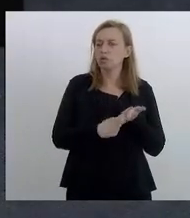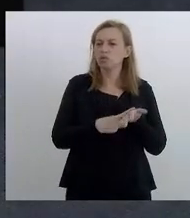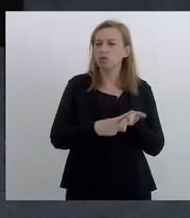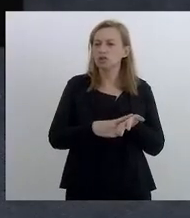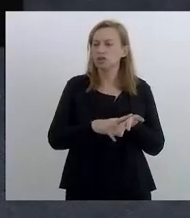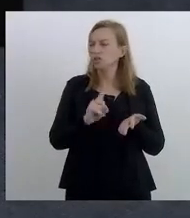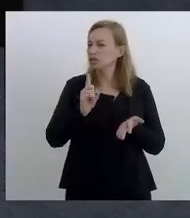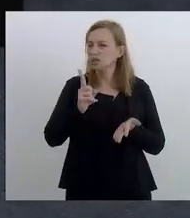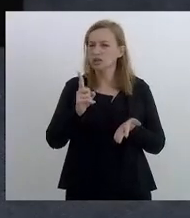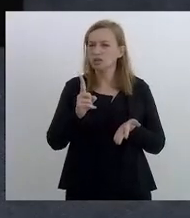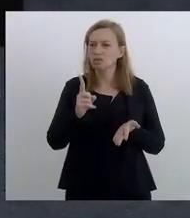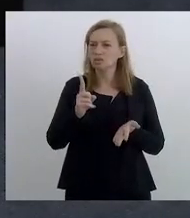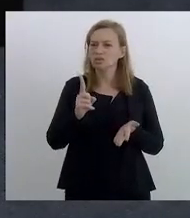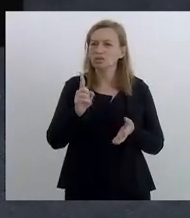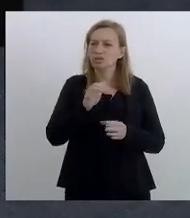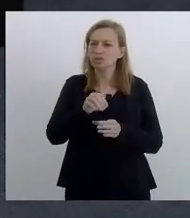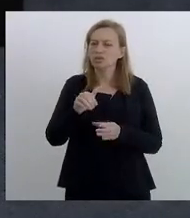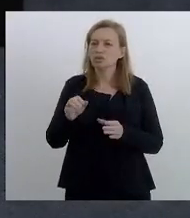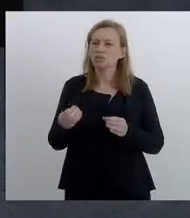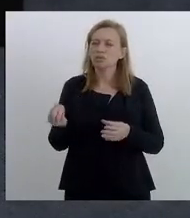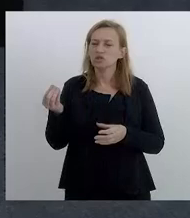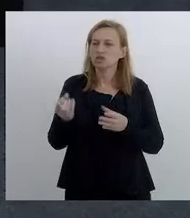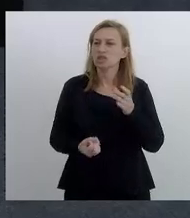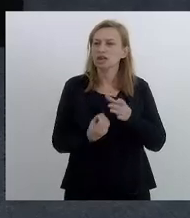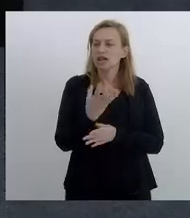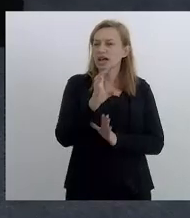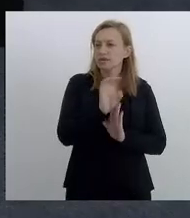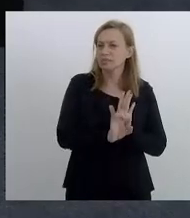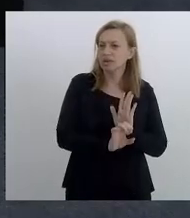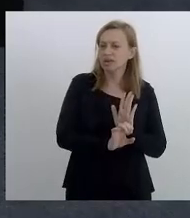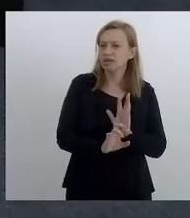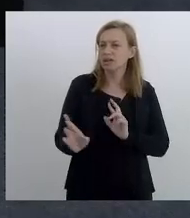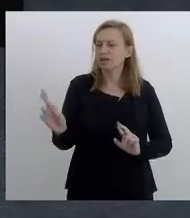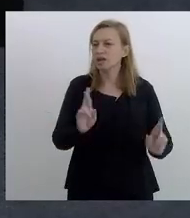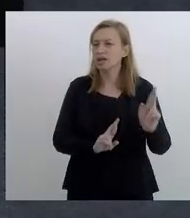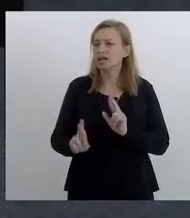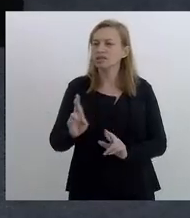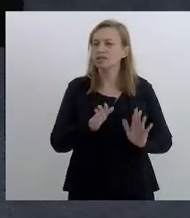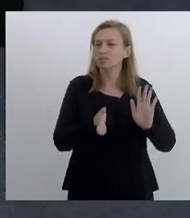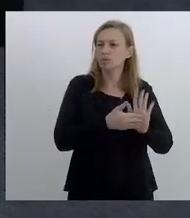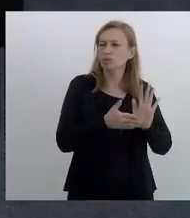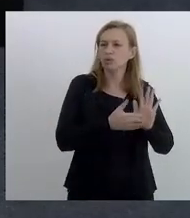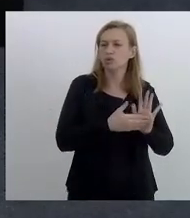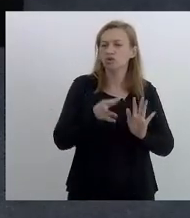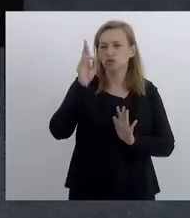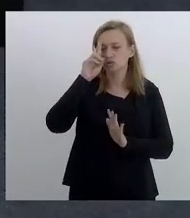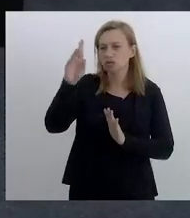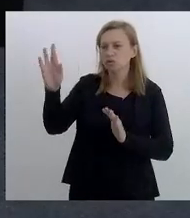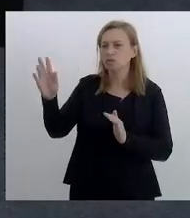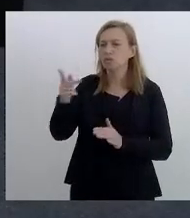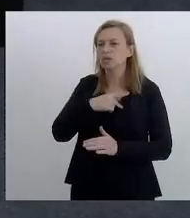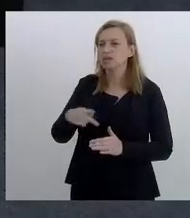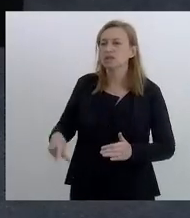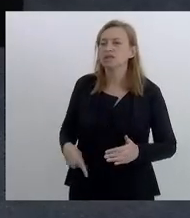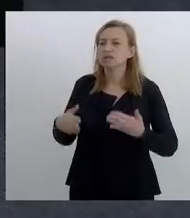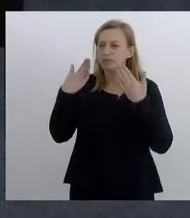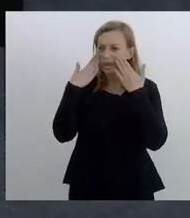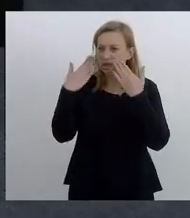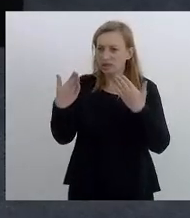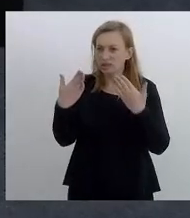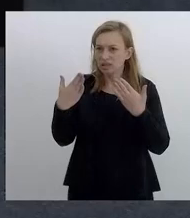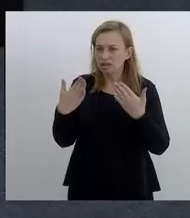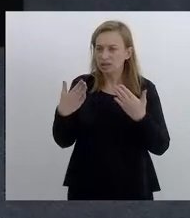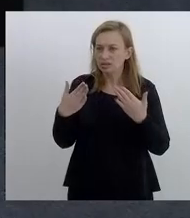vamos botar emenda nenhuma em relação à proposta que Vossa Excelência está apresentando aqui. Em